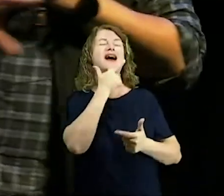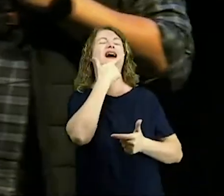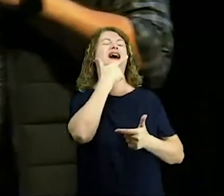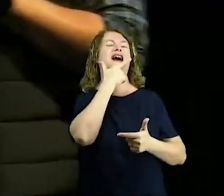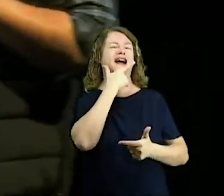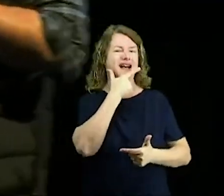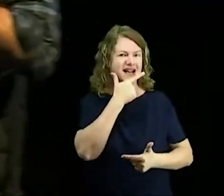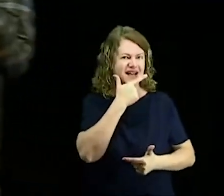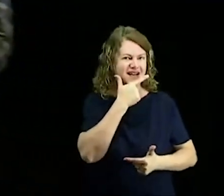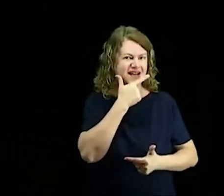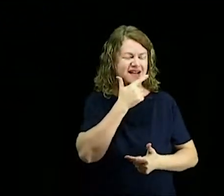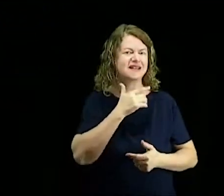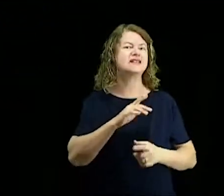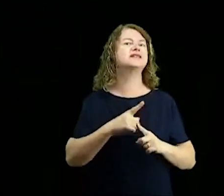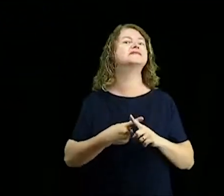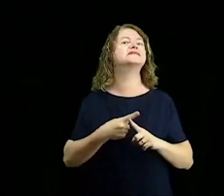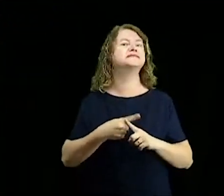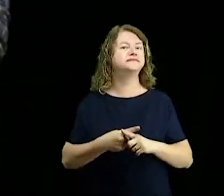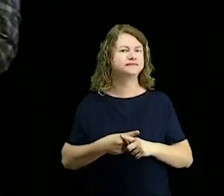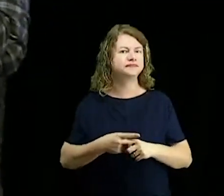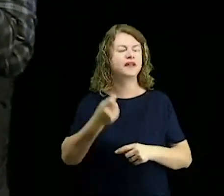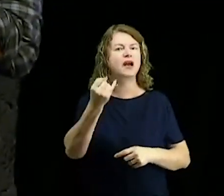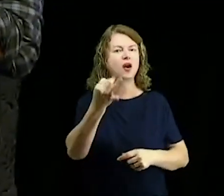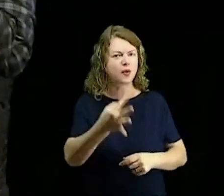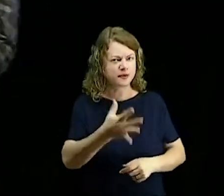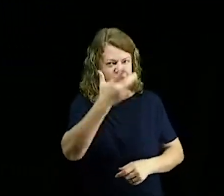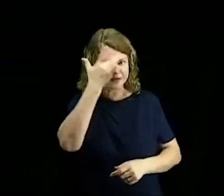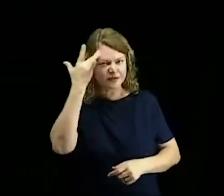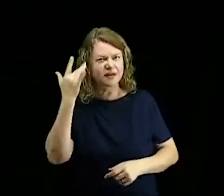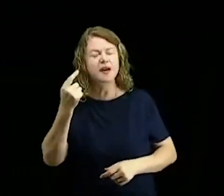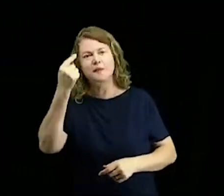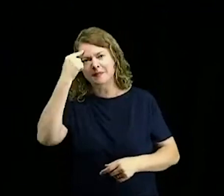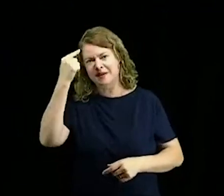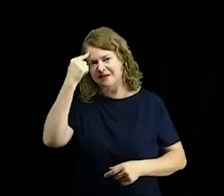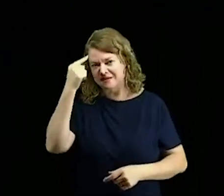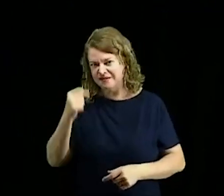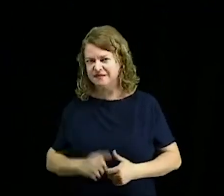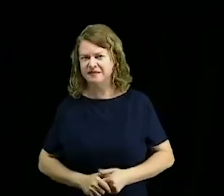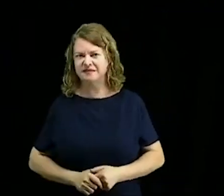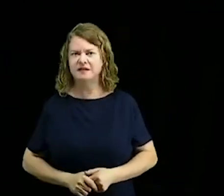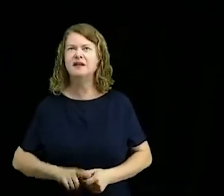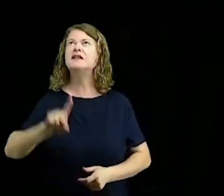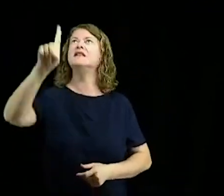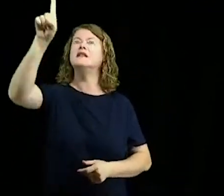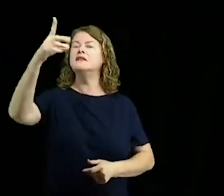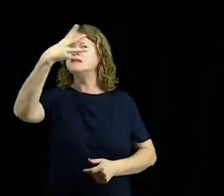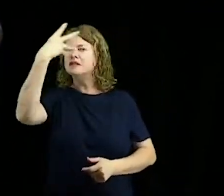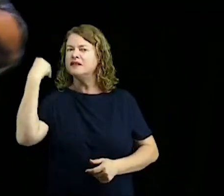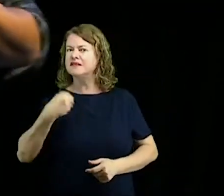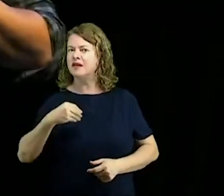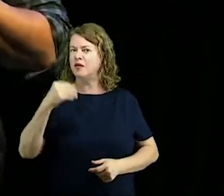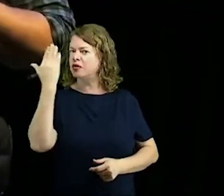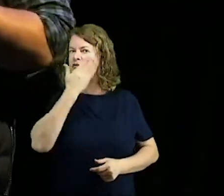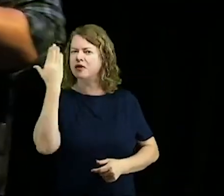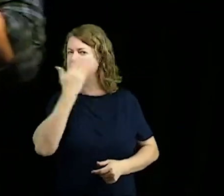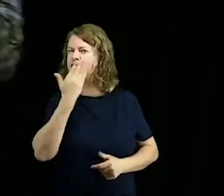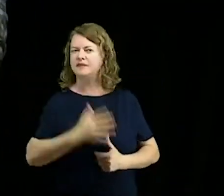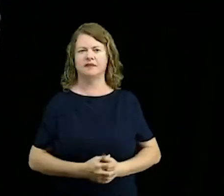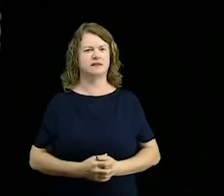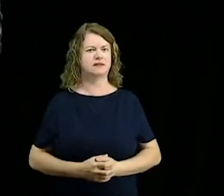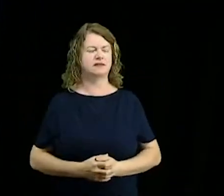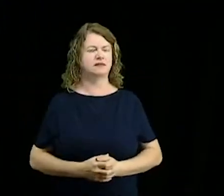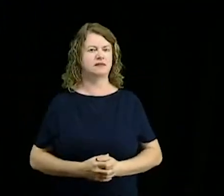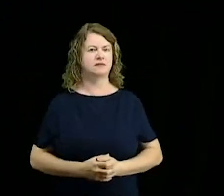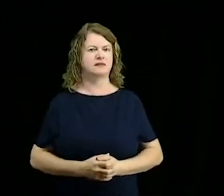está percebendo nada. Tem gente que acha que Deus esqueceu dele. Tem gente que acha que